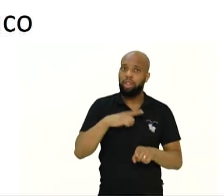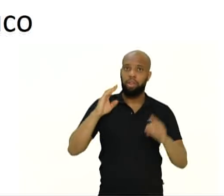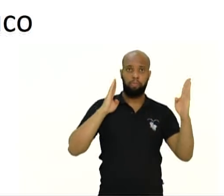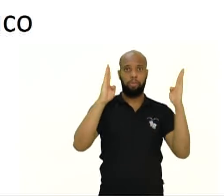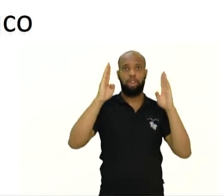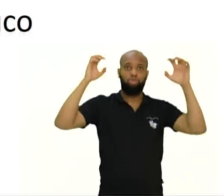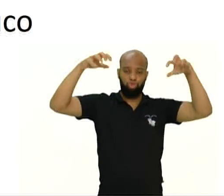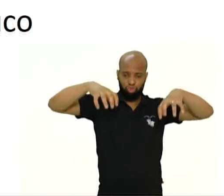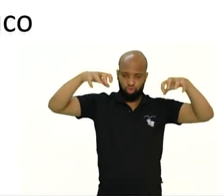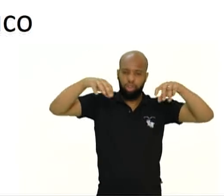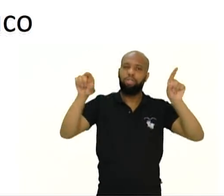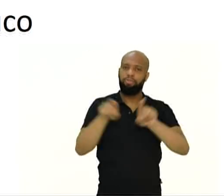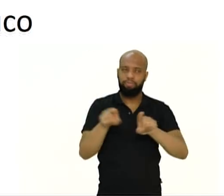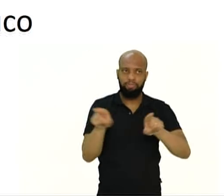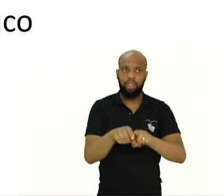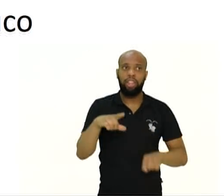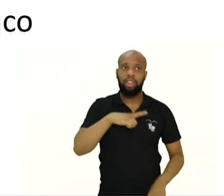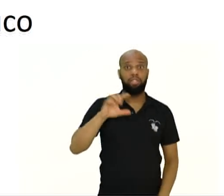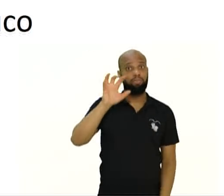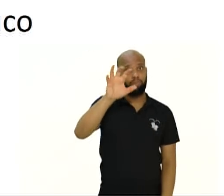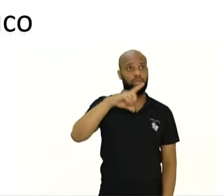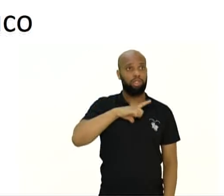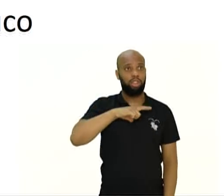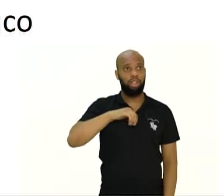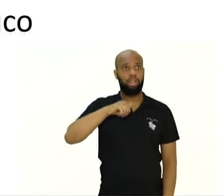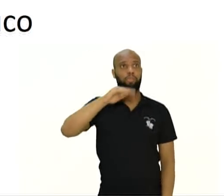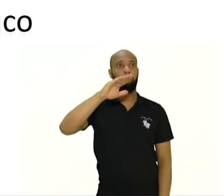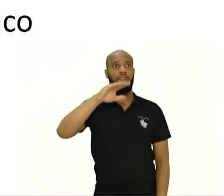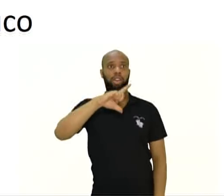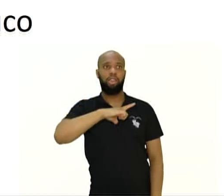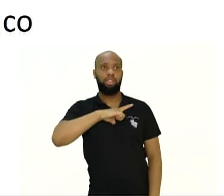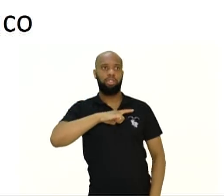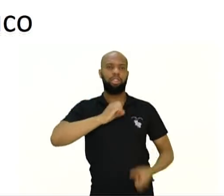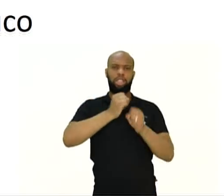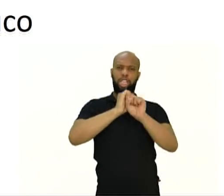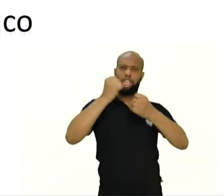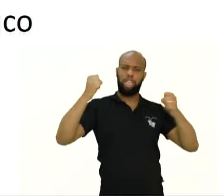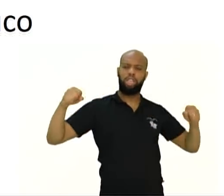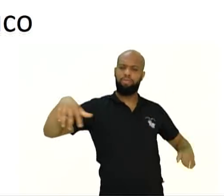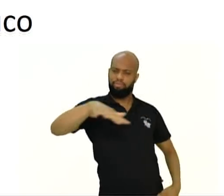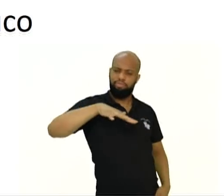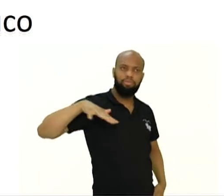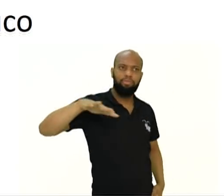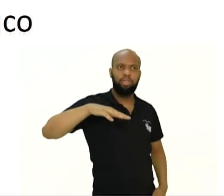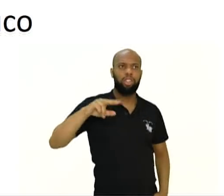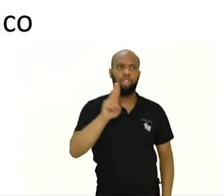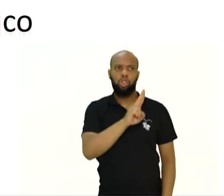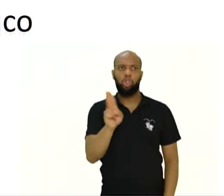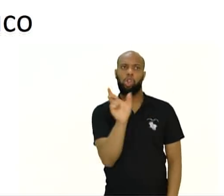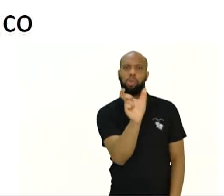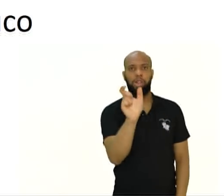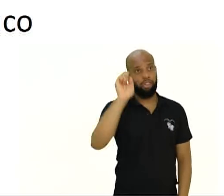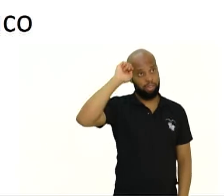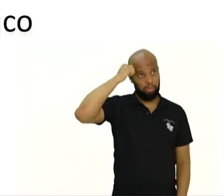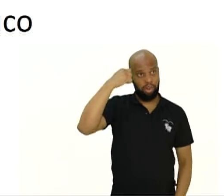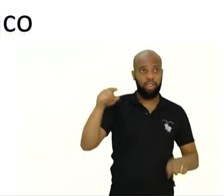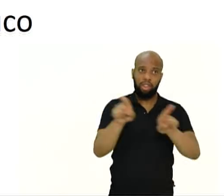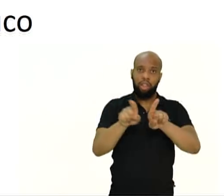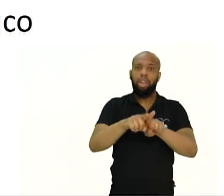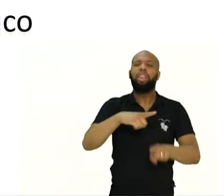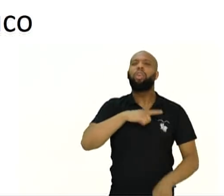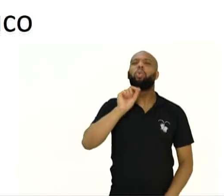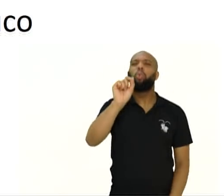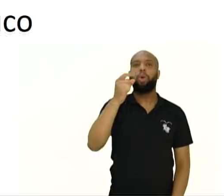períodos de chuva. Nessa região predominam extensas propriedades conhecidas como haciendas, que